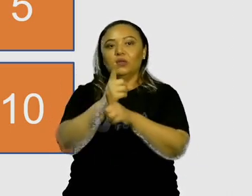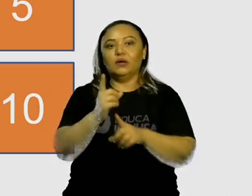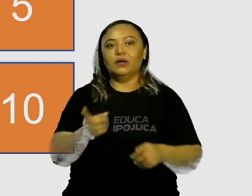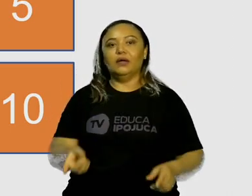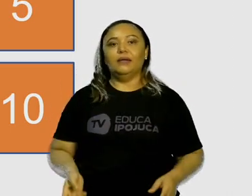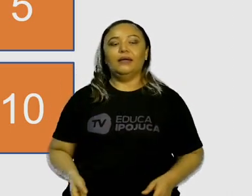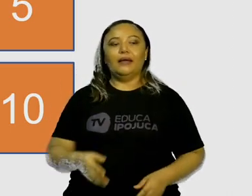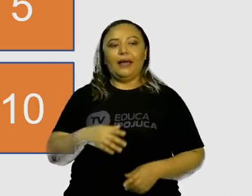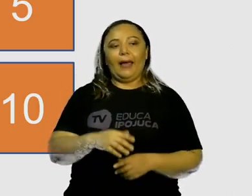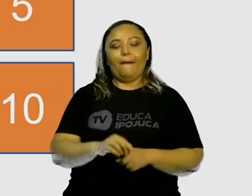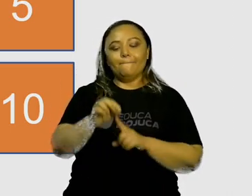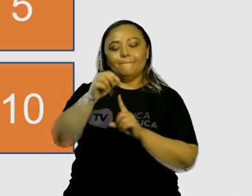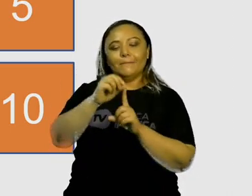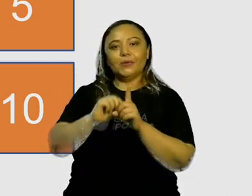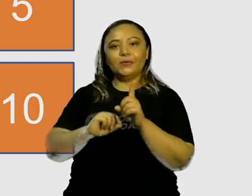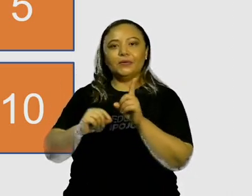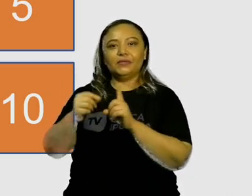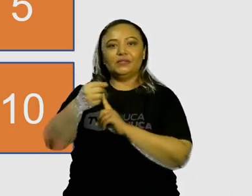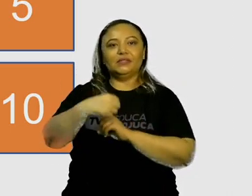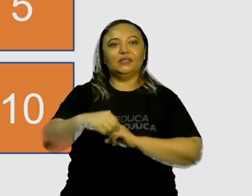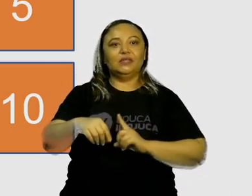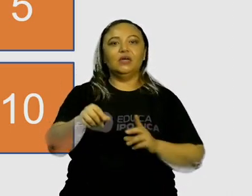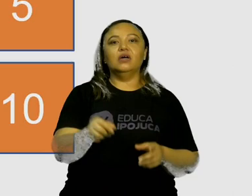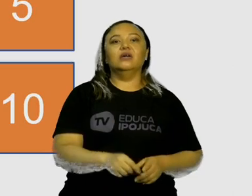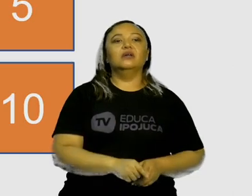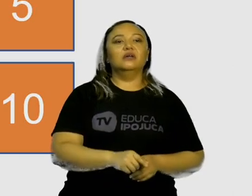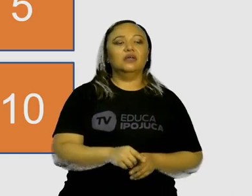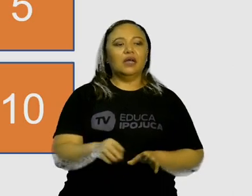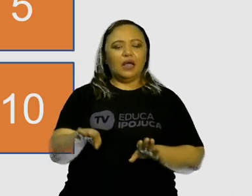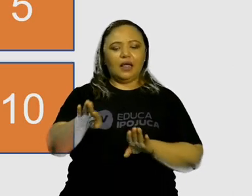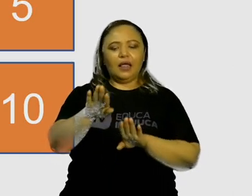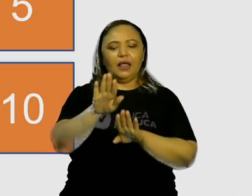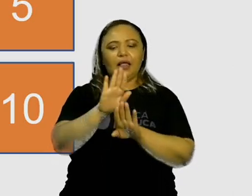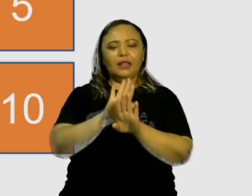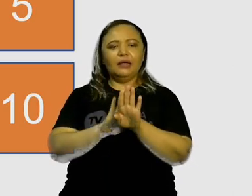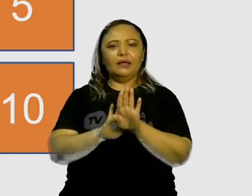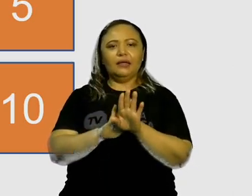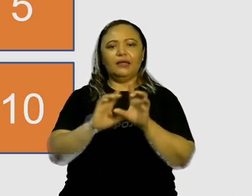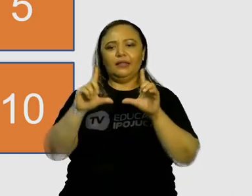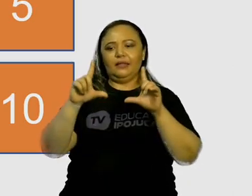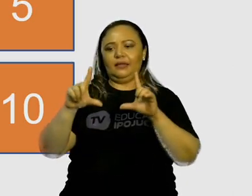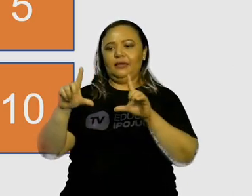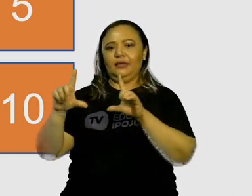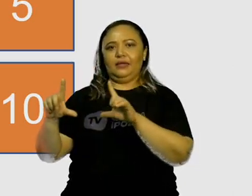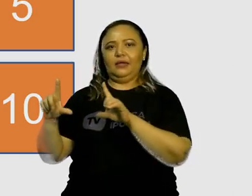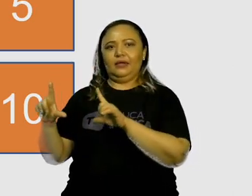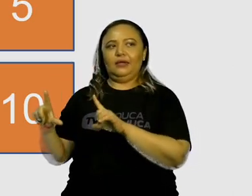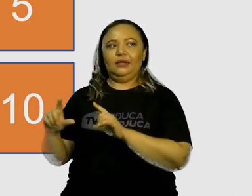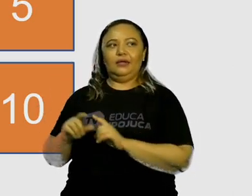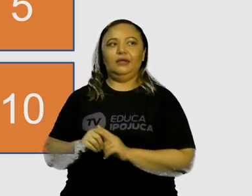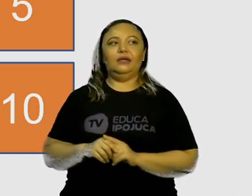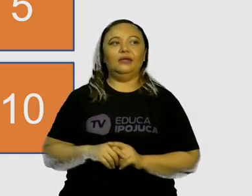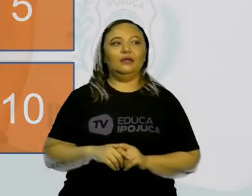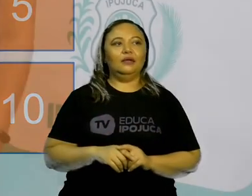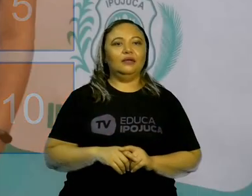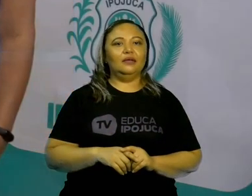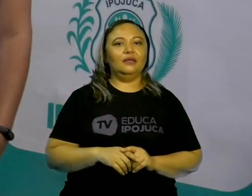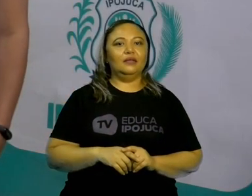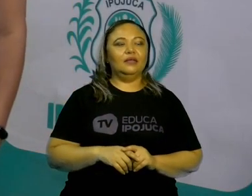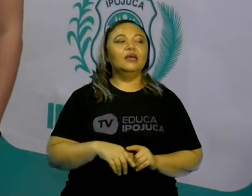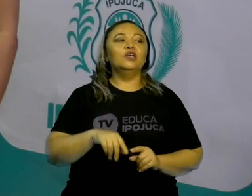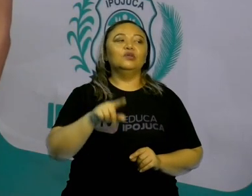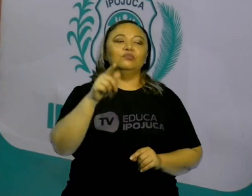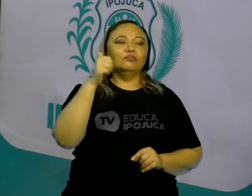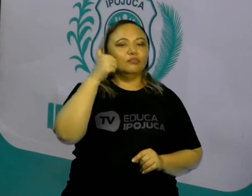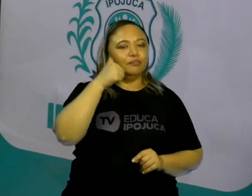encontrarem uma banana bem atrás dessas plaquinhas? Vamos começar pelas damas. Primeiro começa a Julieta